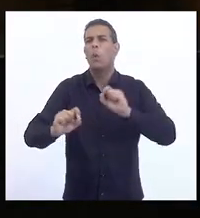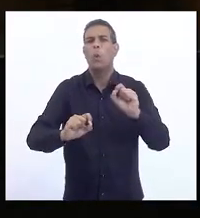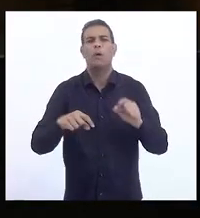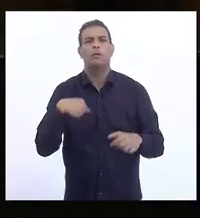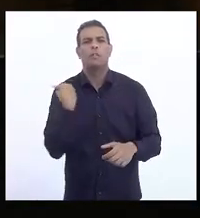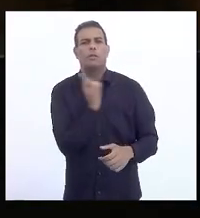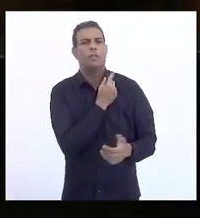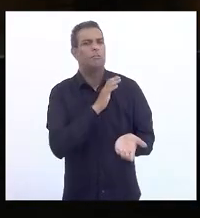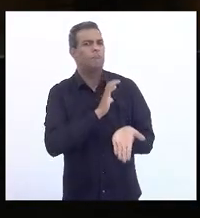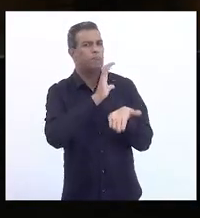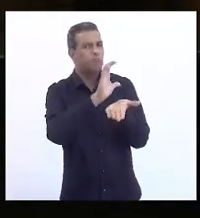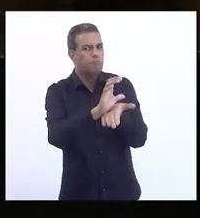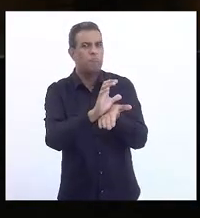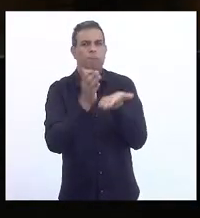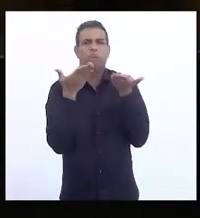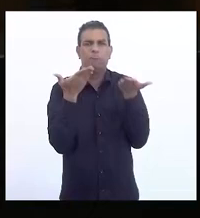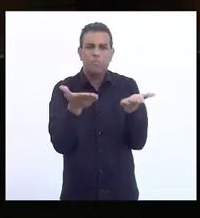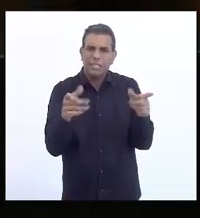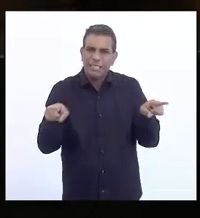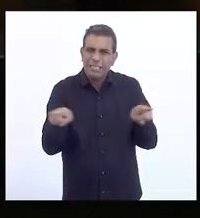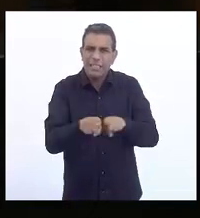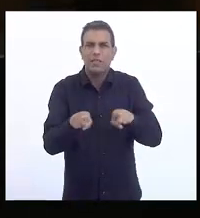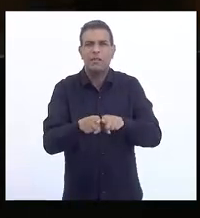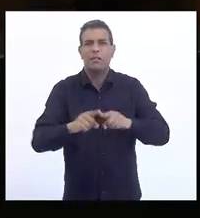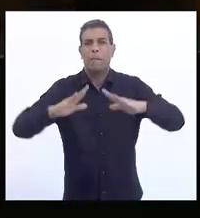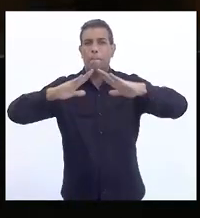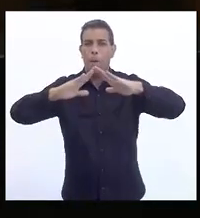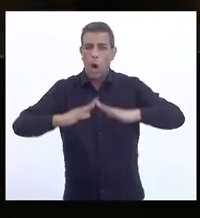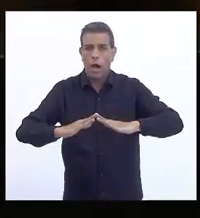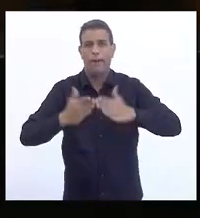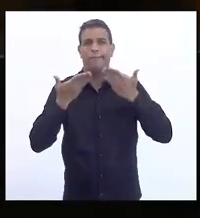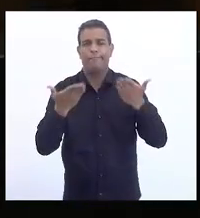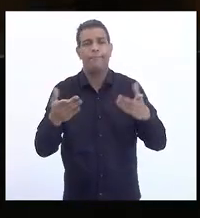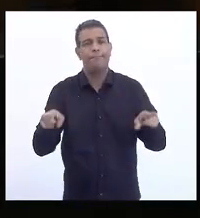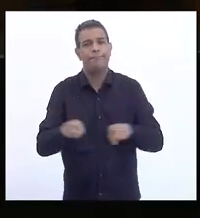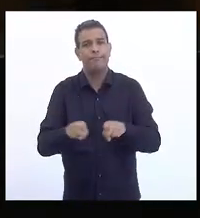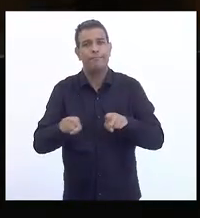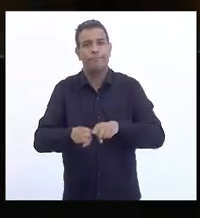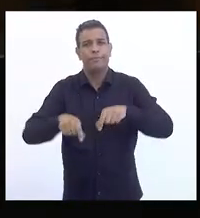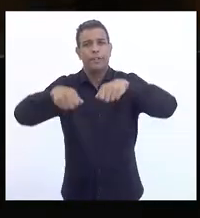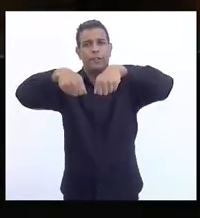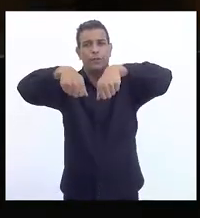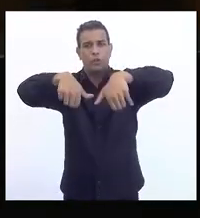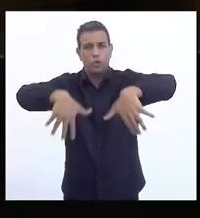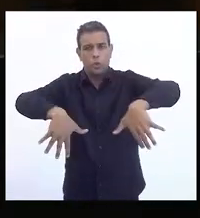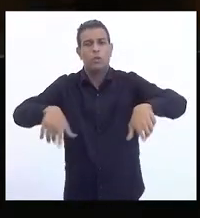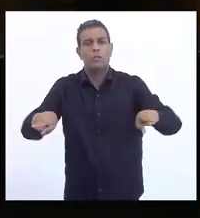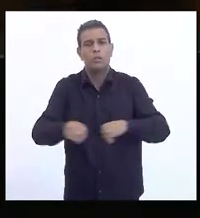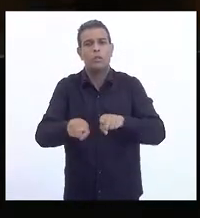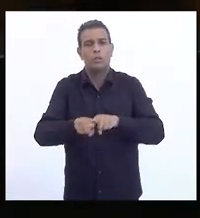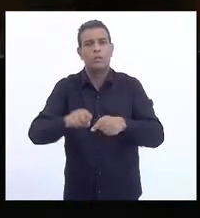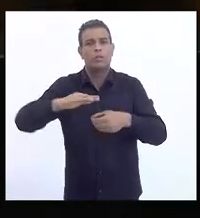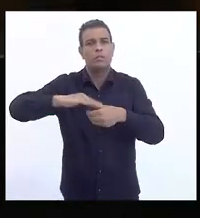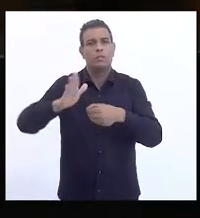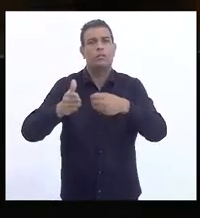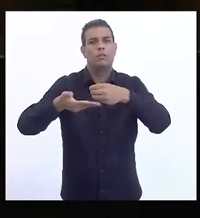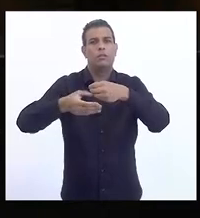de investir em moradia, em infraestrutura, em